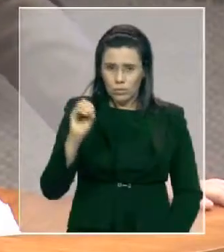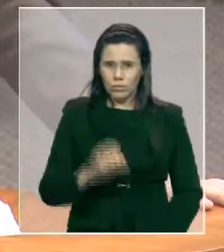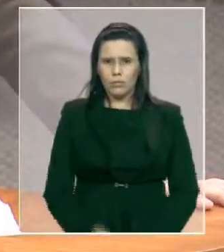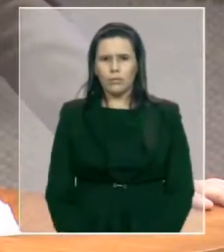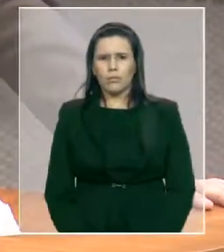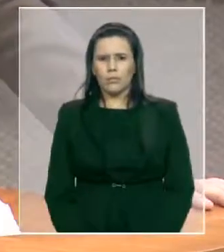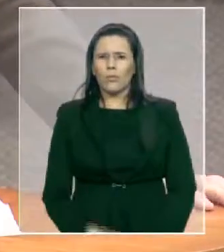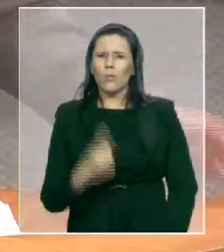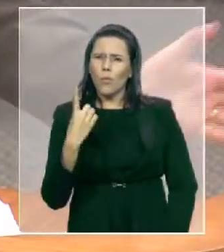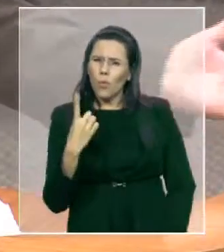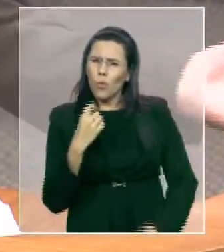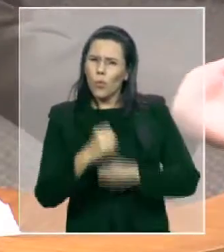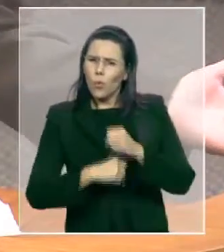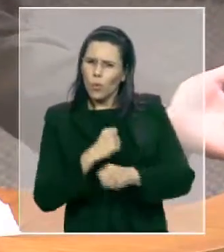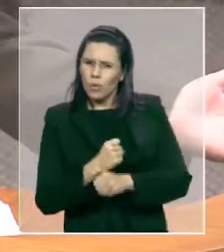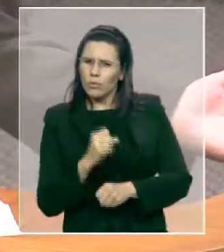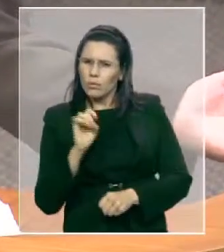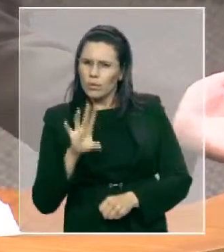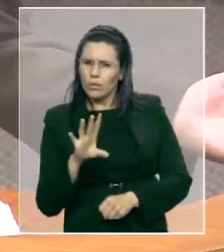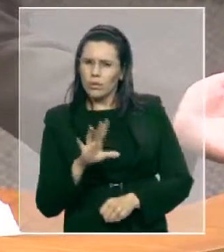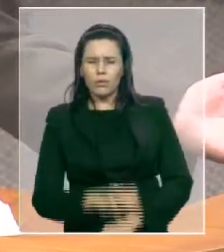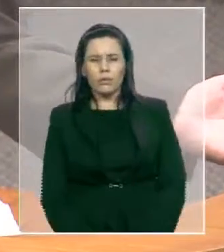esquecermos da hierarquia e disciplina, acabou.